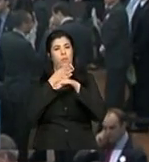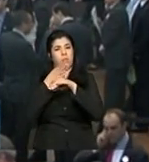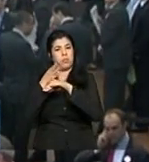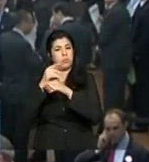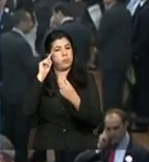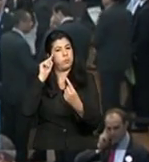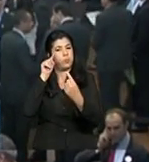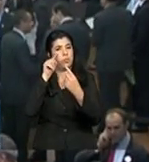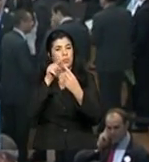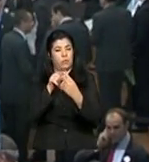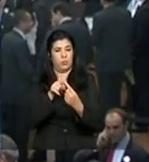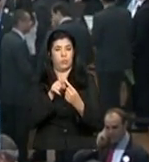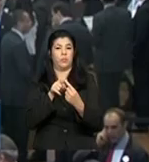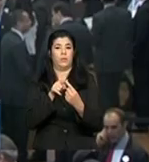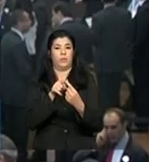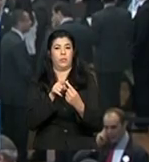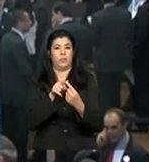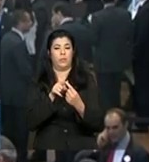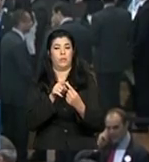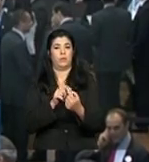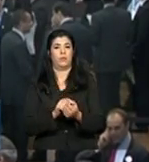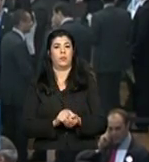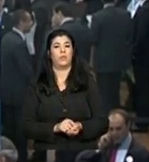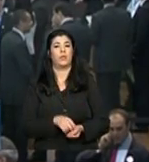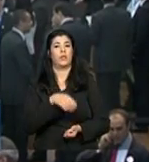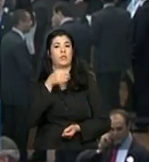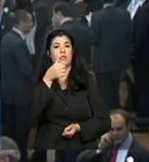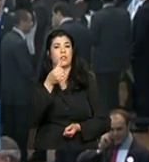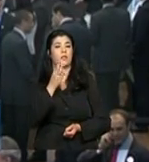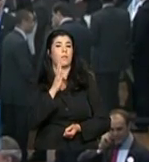pela ANEEL, é de